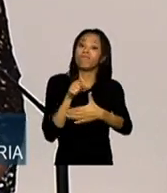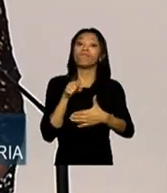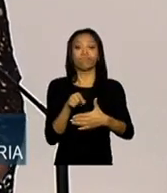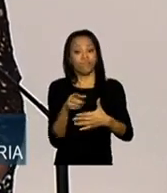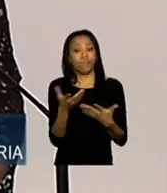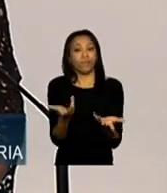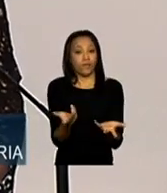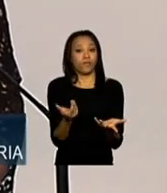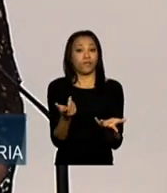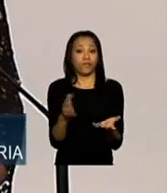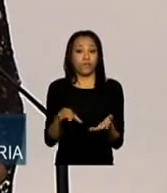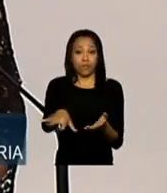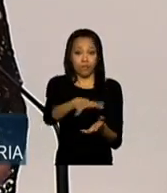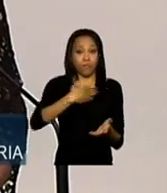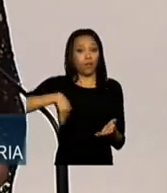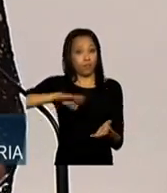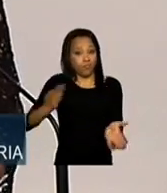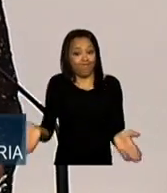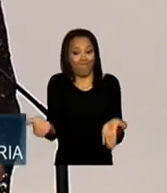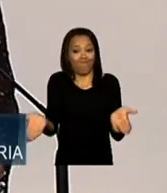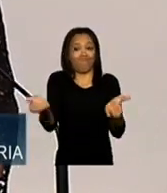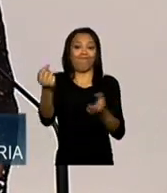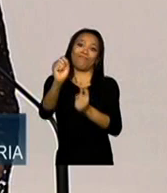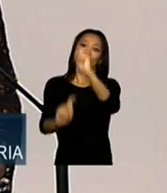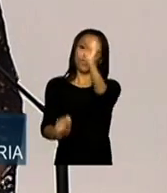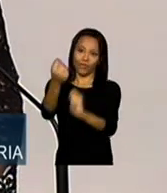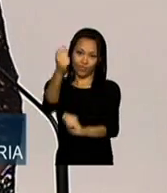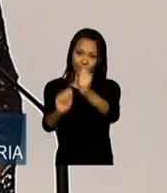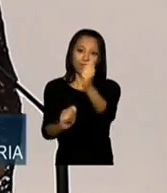à produtividade da nossa indústria